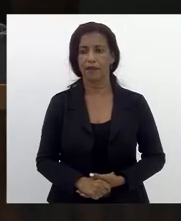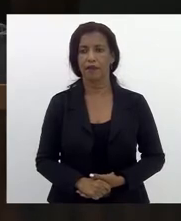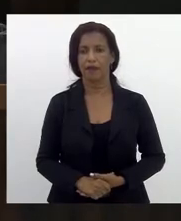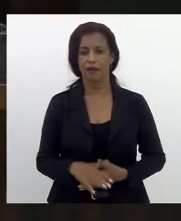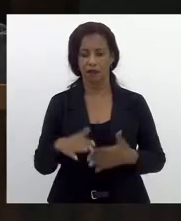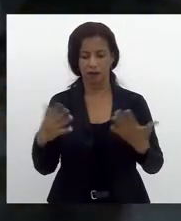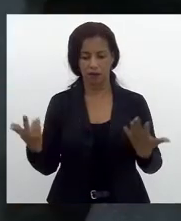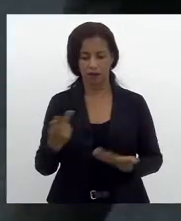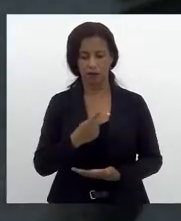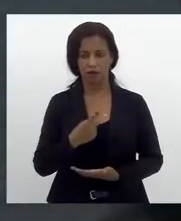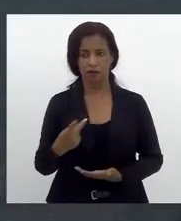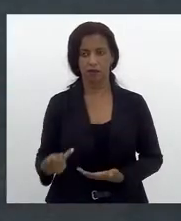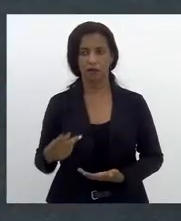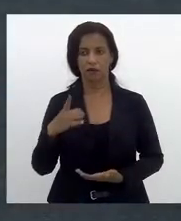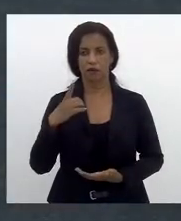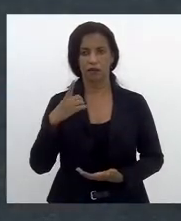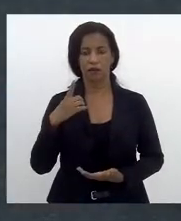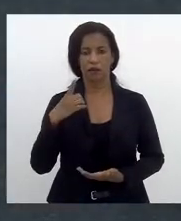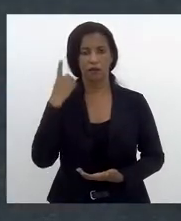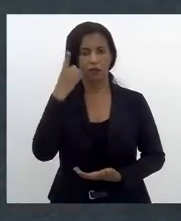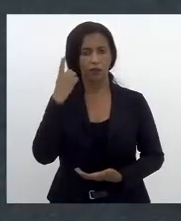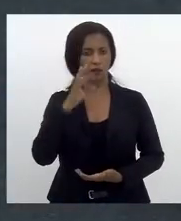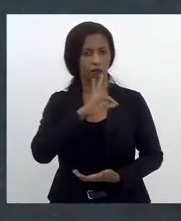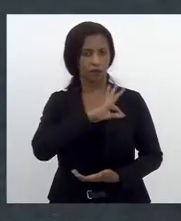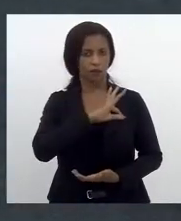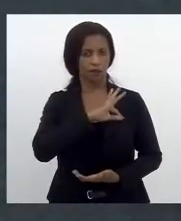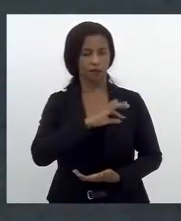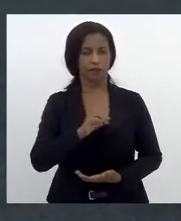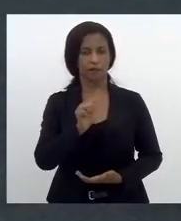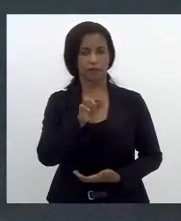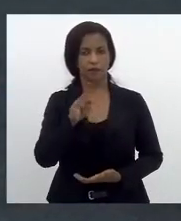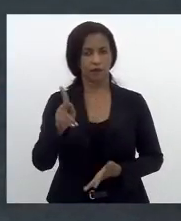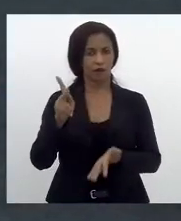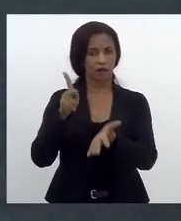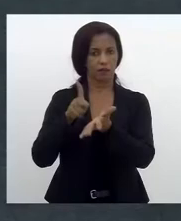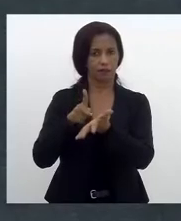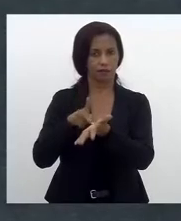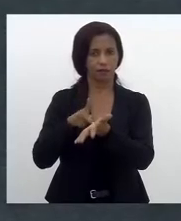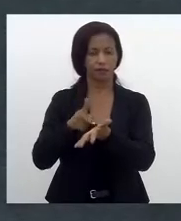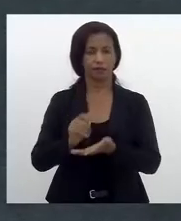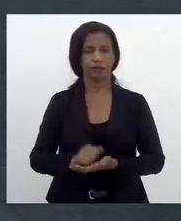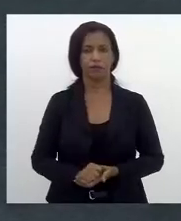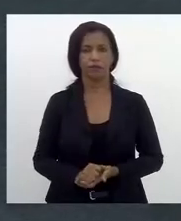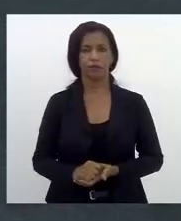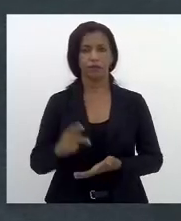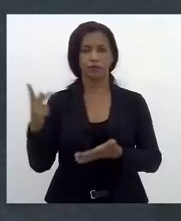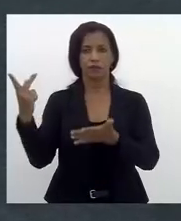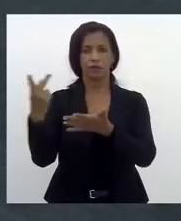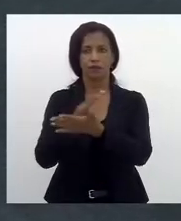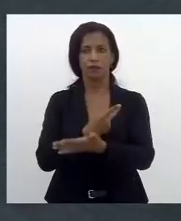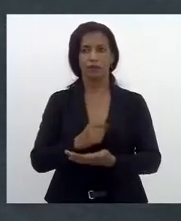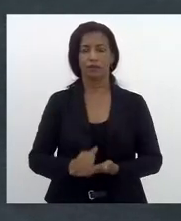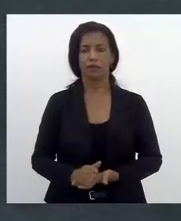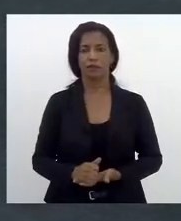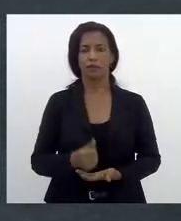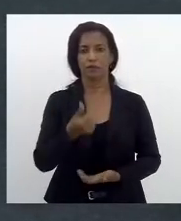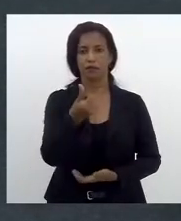Senhora presidente, deputada Marta Rocha, a ata reflete com exatidão o ocorrido na